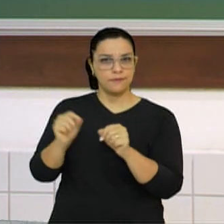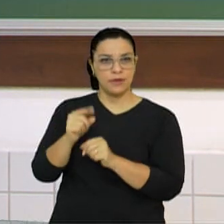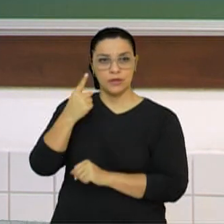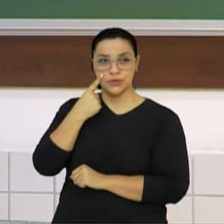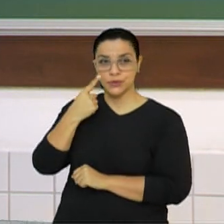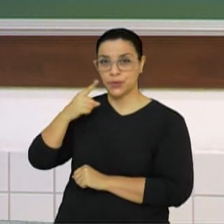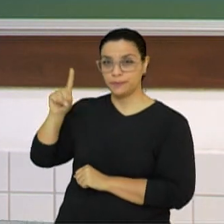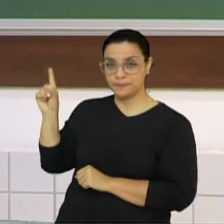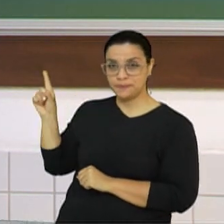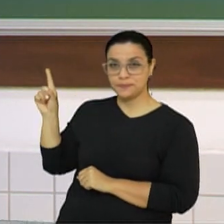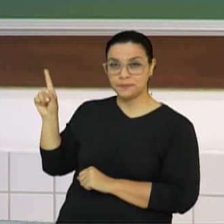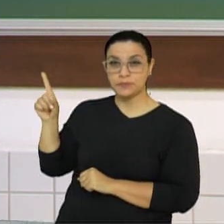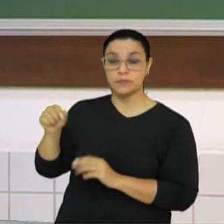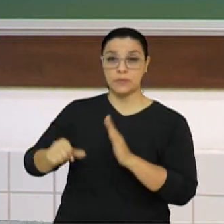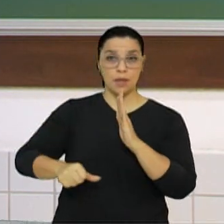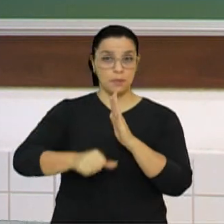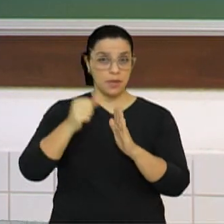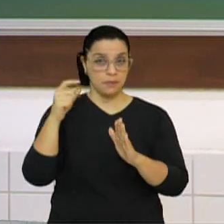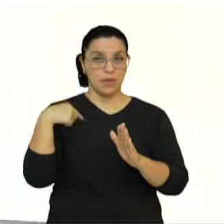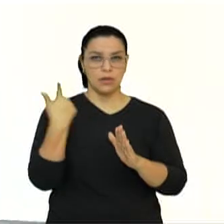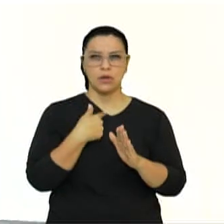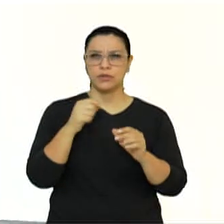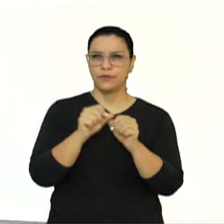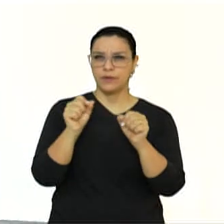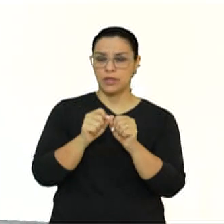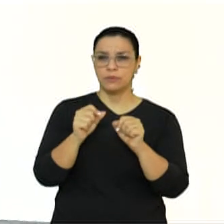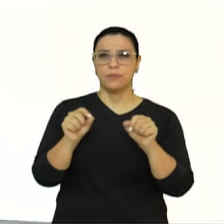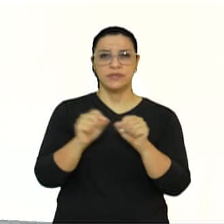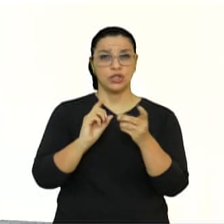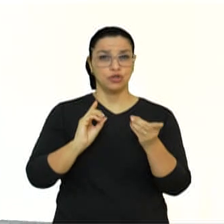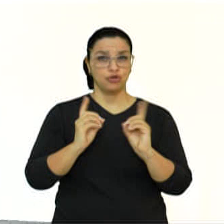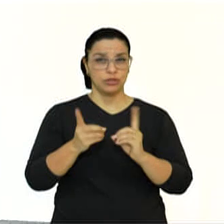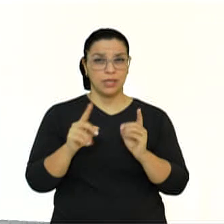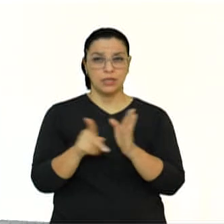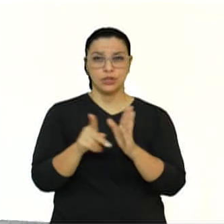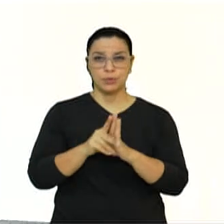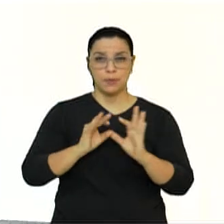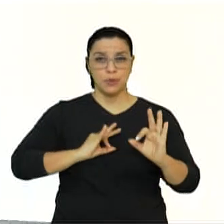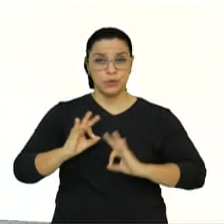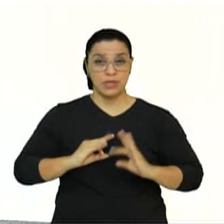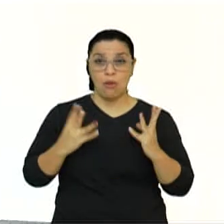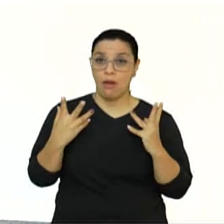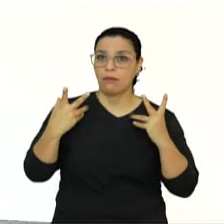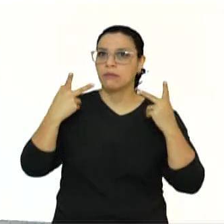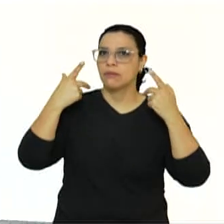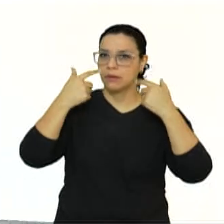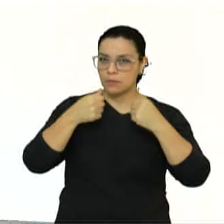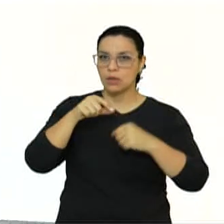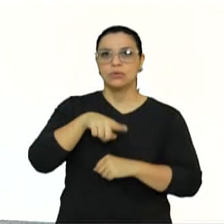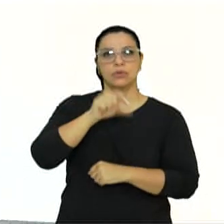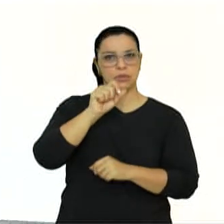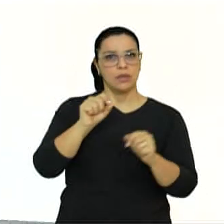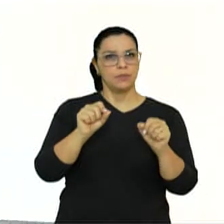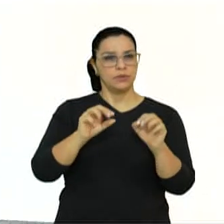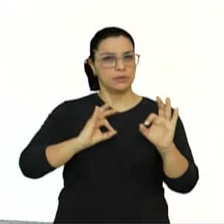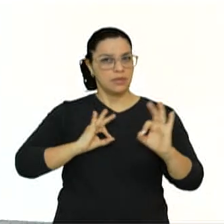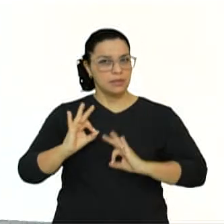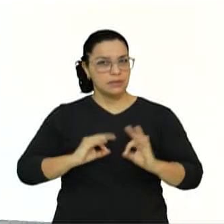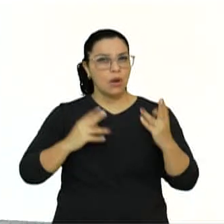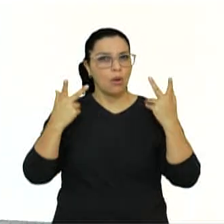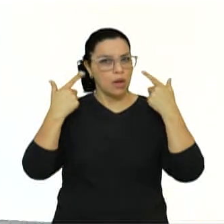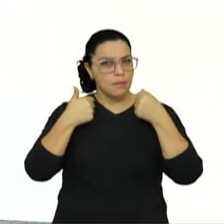tá? Primeiramente ali, como eu falei, construir um modelo didático, né, de uma célula animal. A gente vai optar pela célula animal, embora a gente